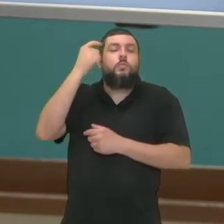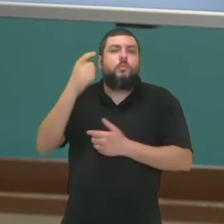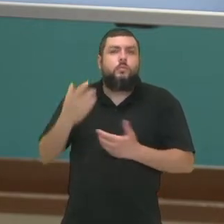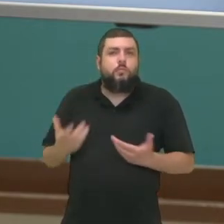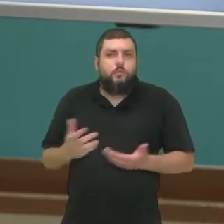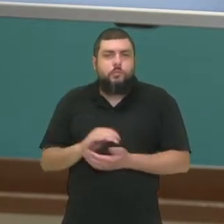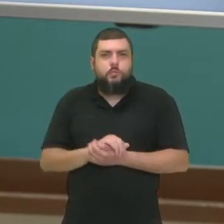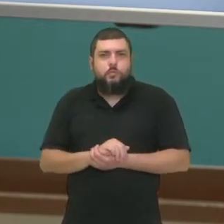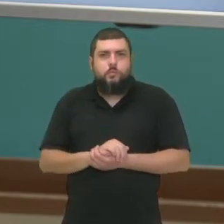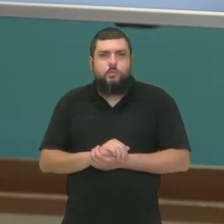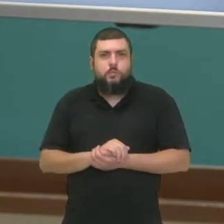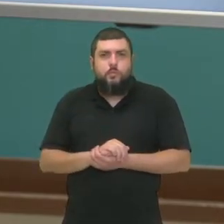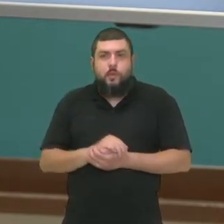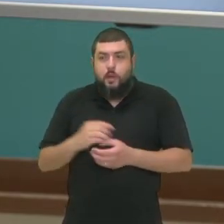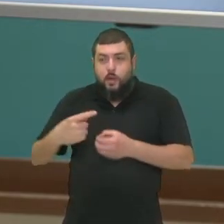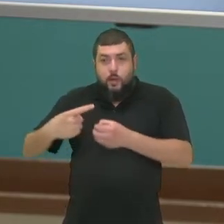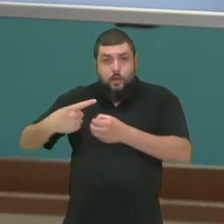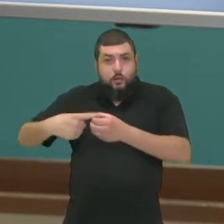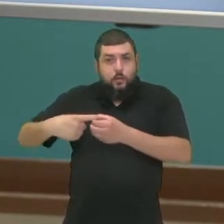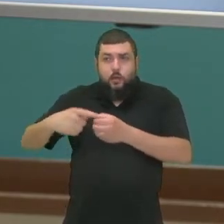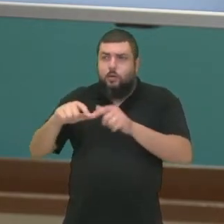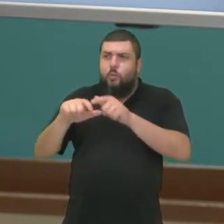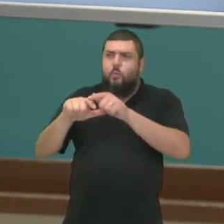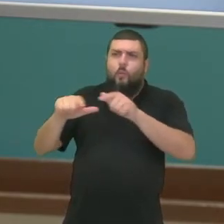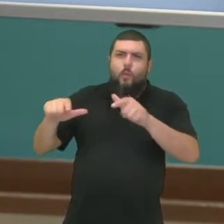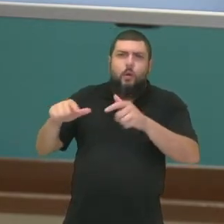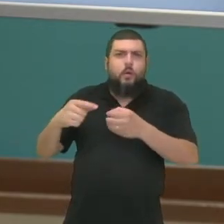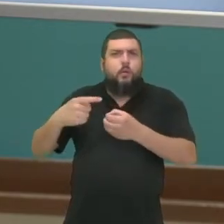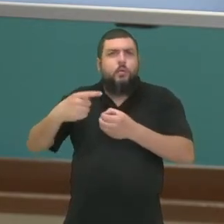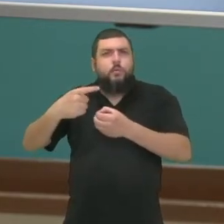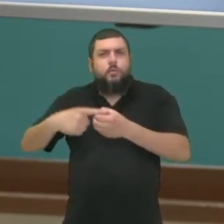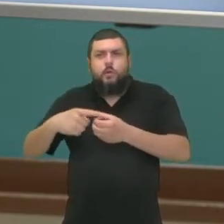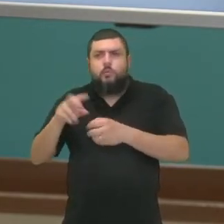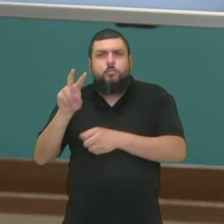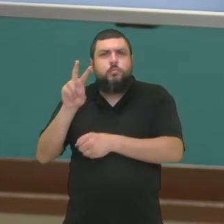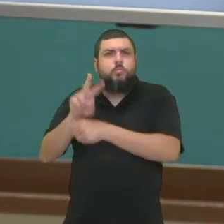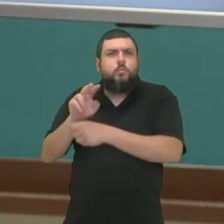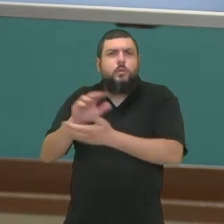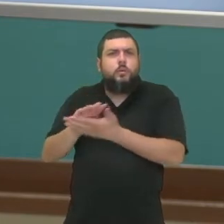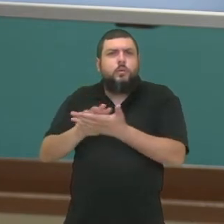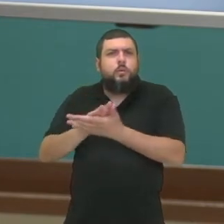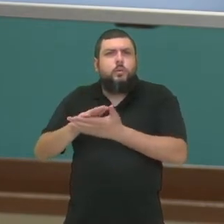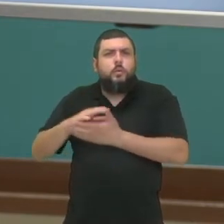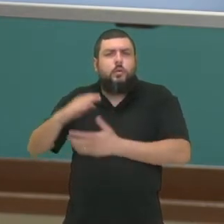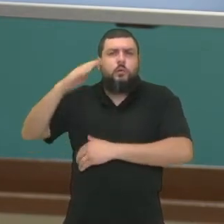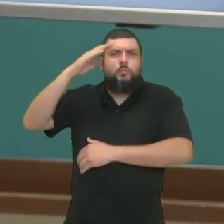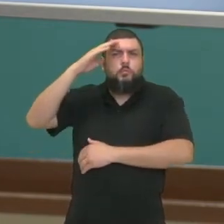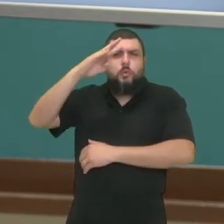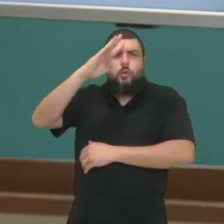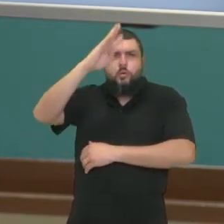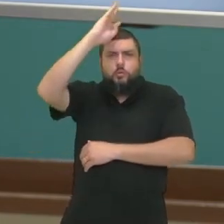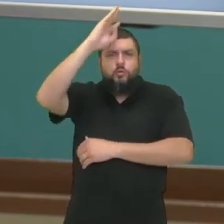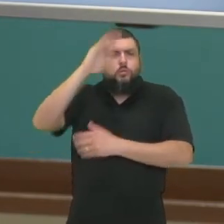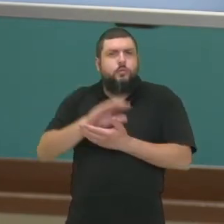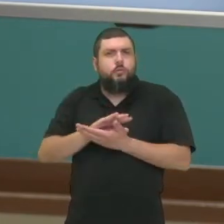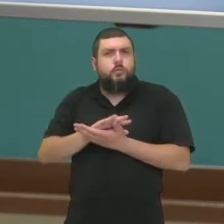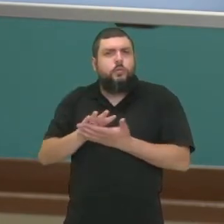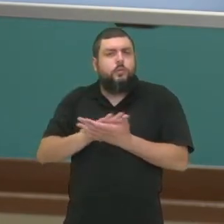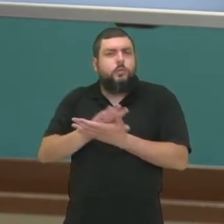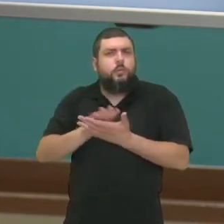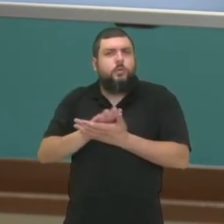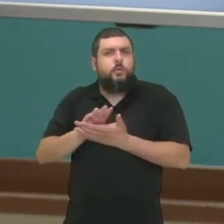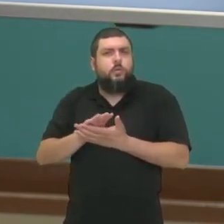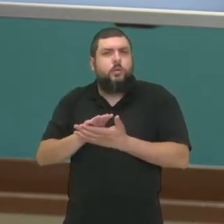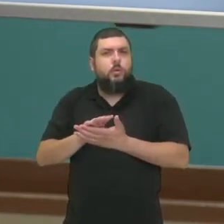cidade estava desguarnecida, estava desprotegida, sem soldados romanos suficiente para aguentar ali os seus 20, 30